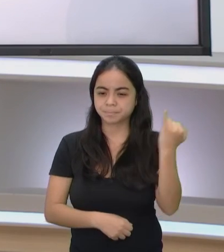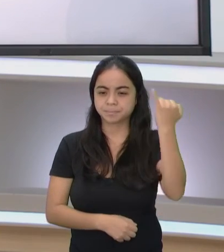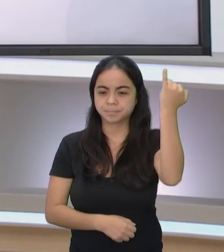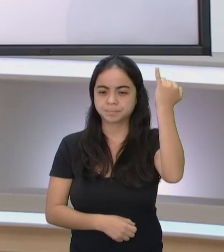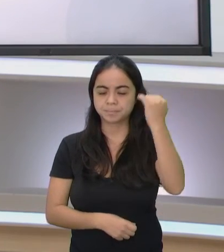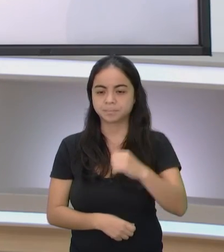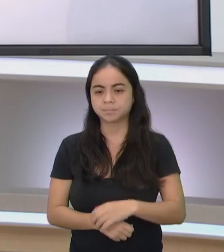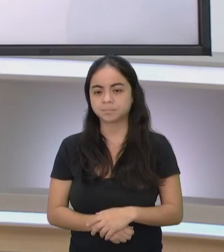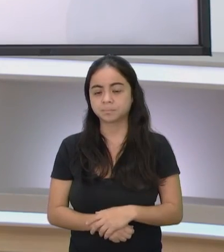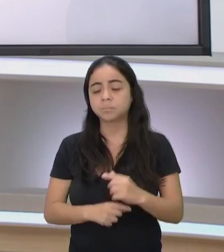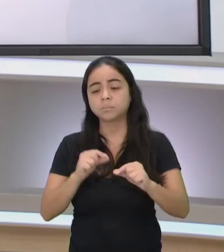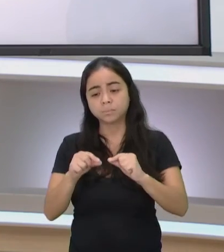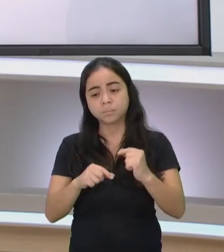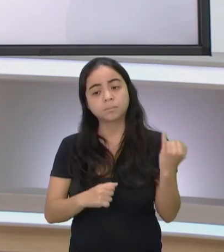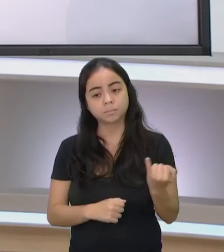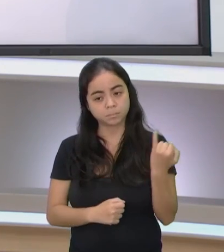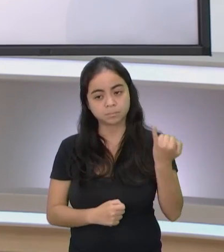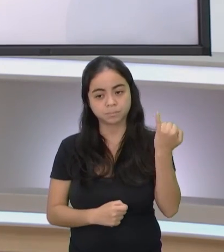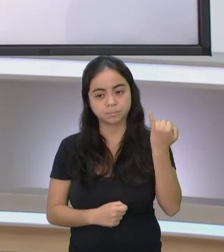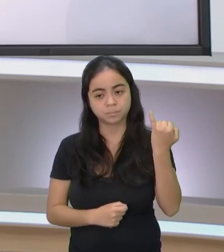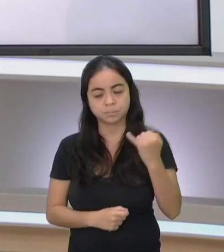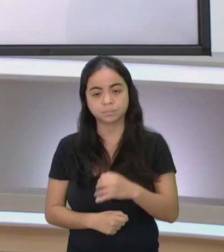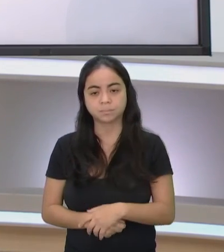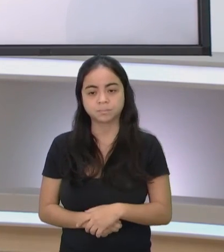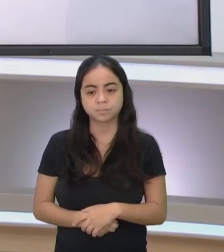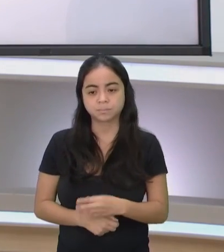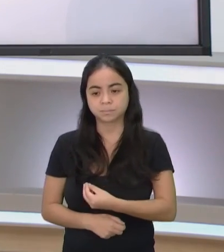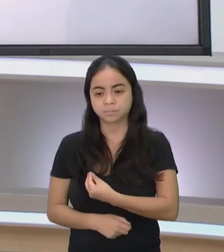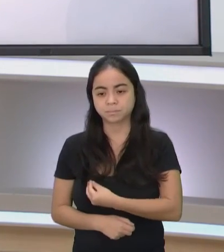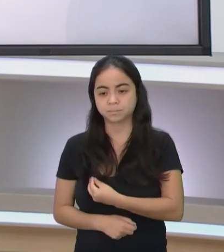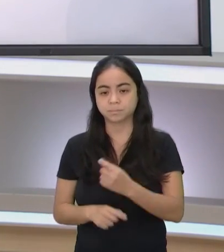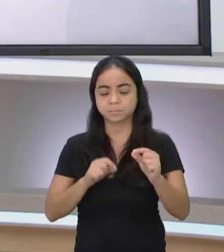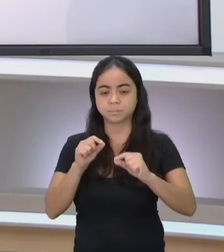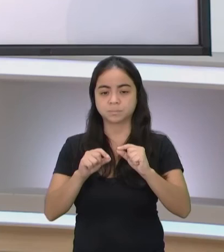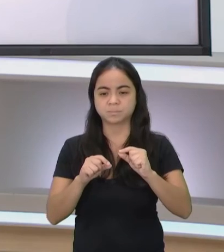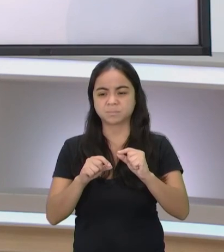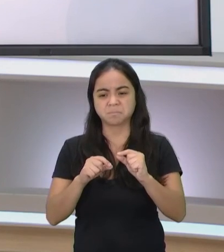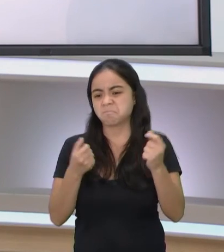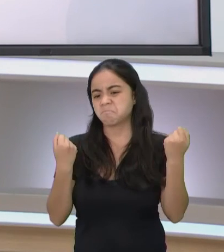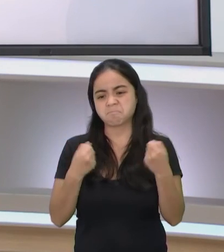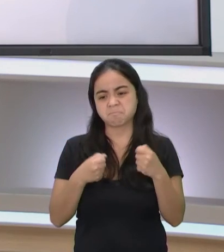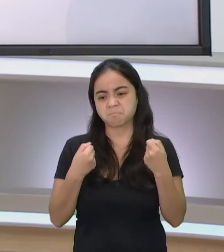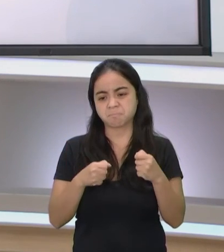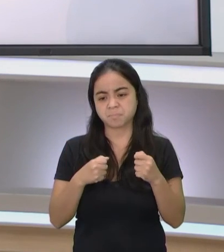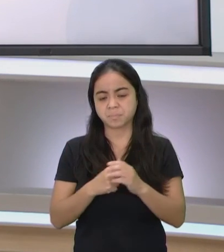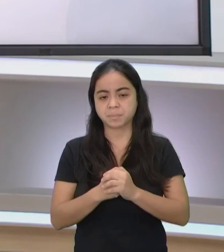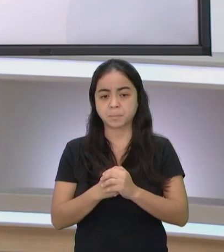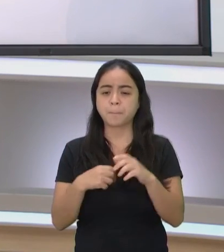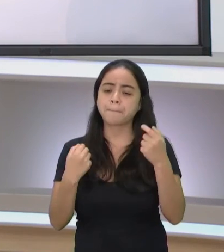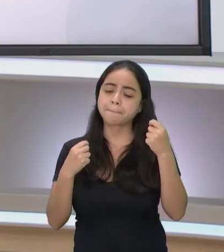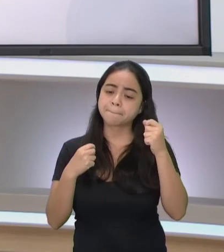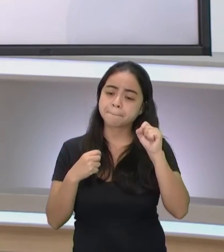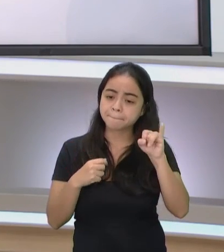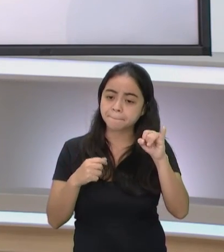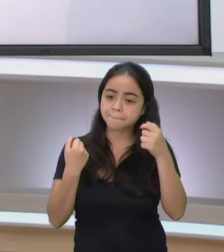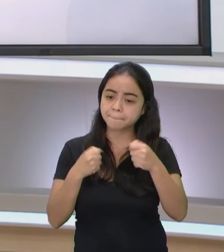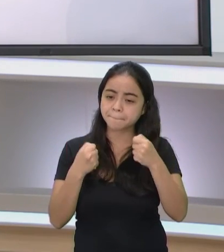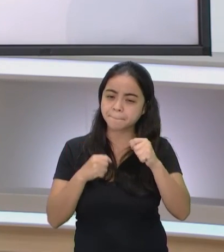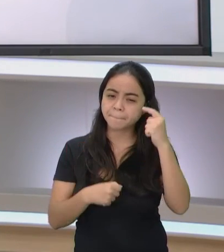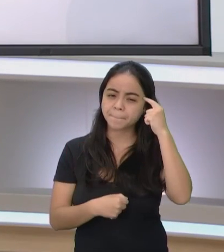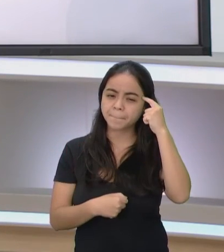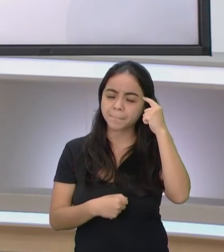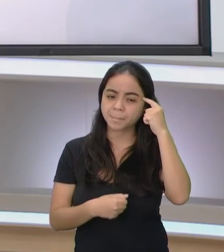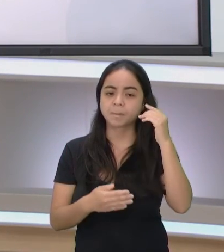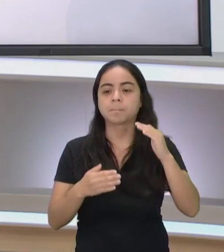indispensáveis, quais são importantes aí na nossa vida e quais são supérfluos. Os supérfluos a gente pode, né, dar